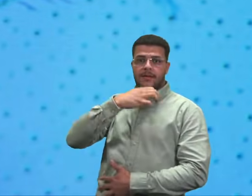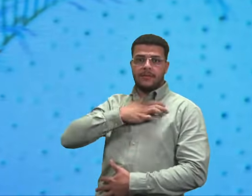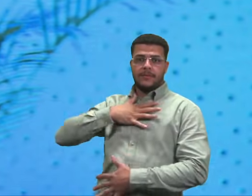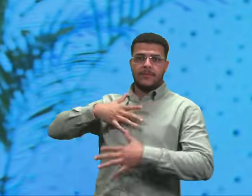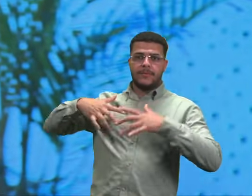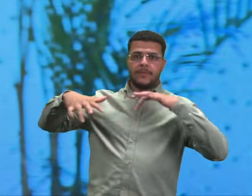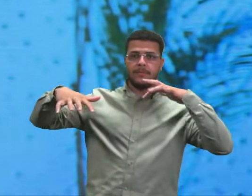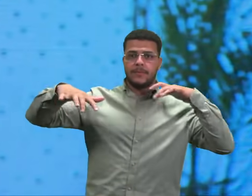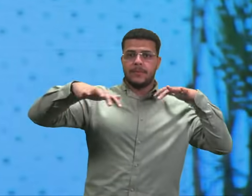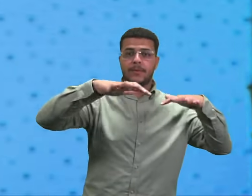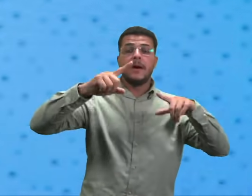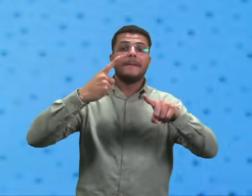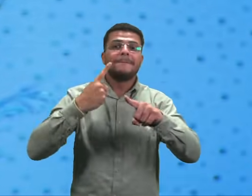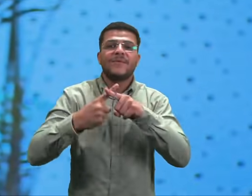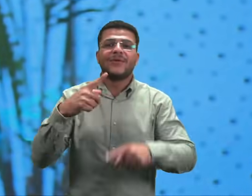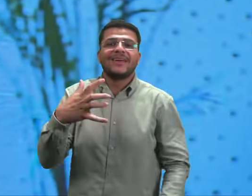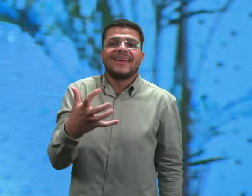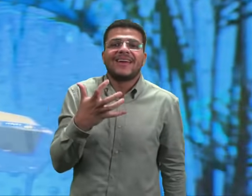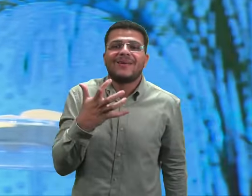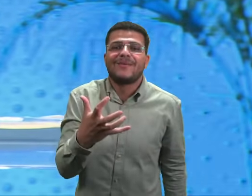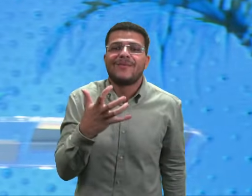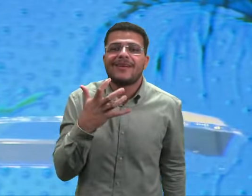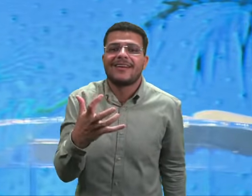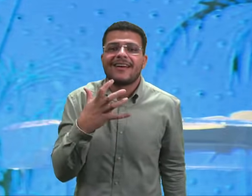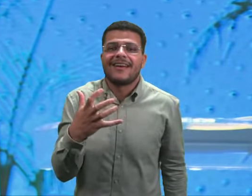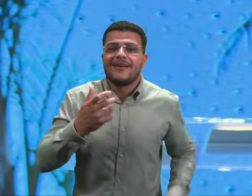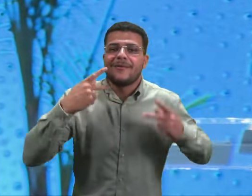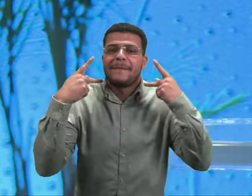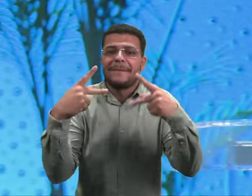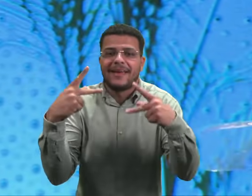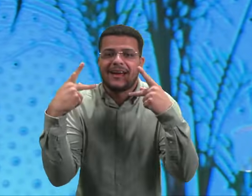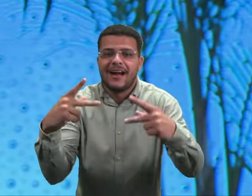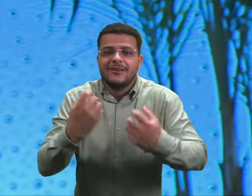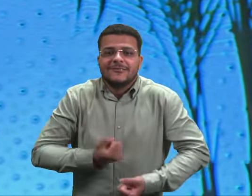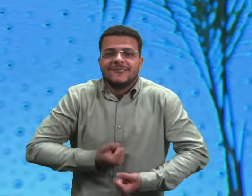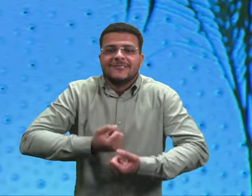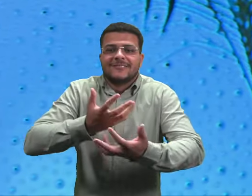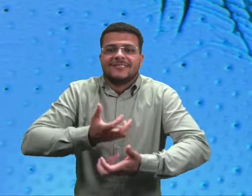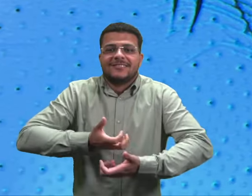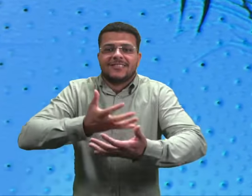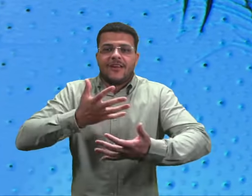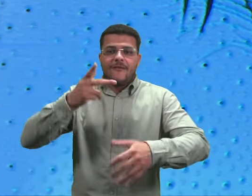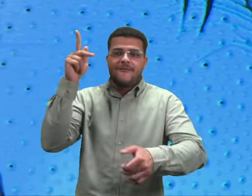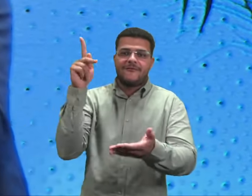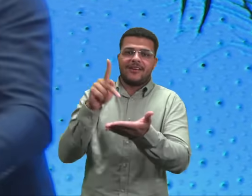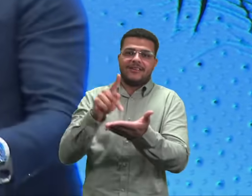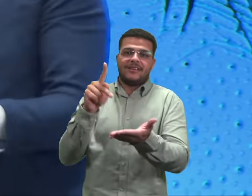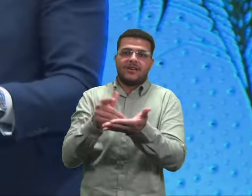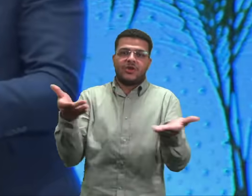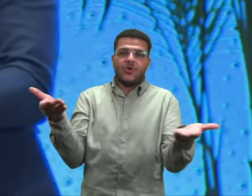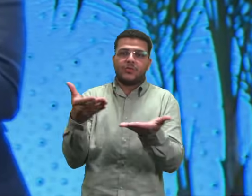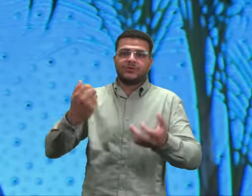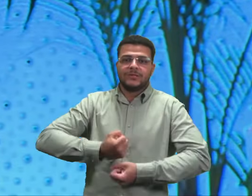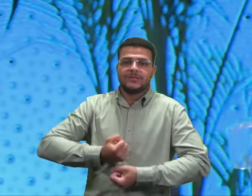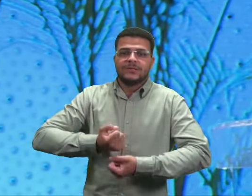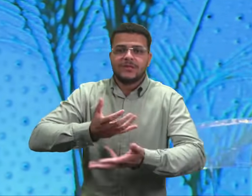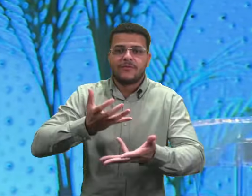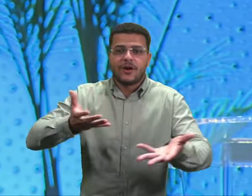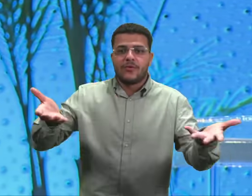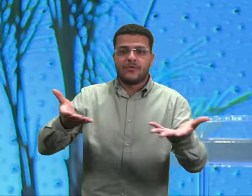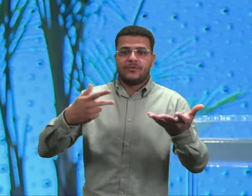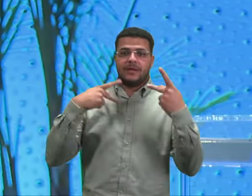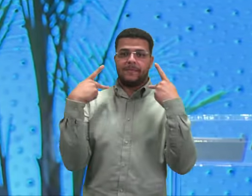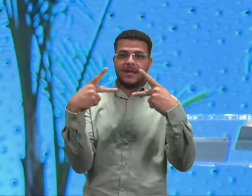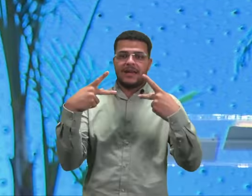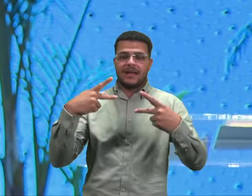porque nós queremos pregar com ousadia a palavra da verdade, nós queremos ser ousados e pregar o